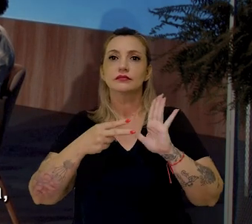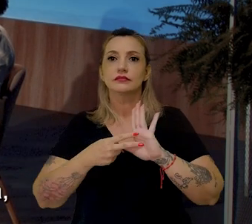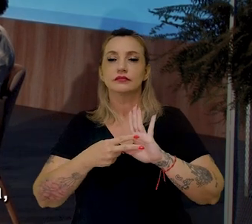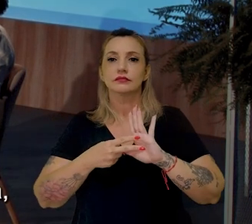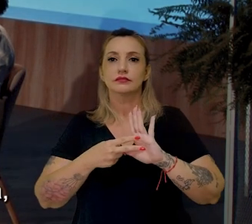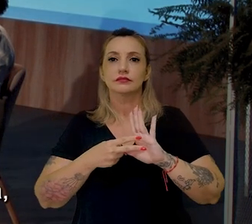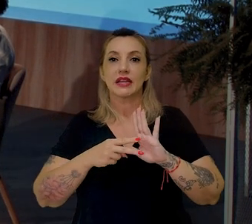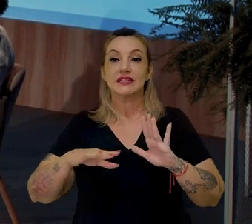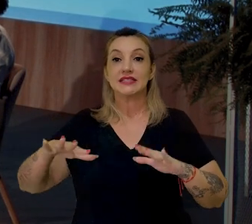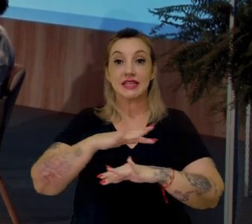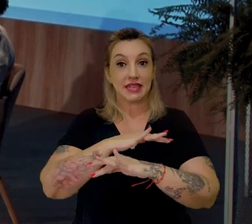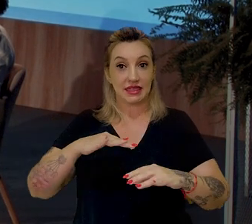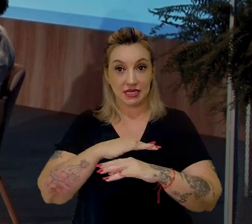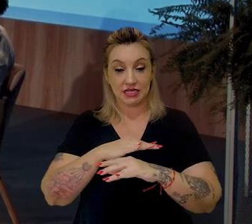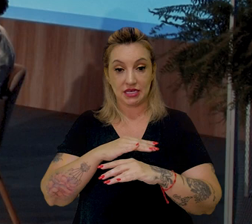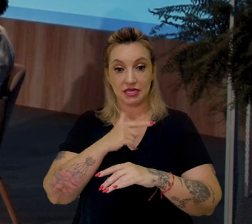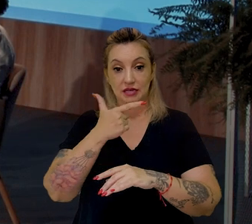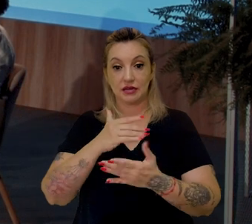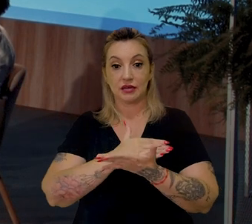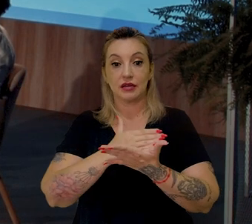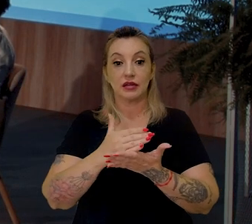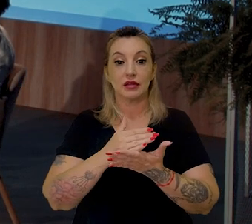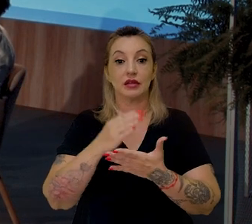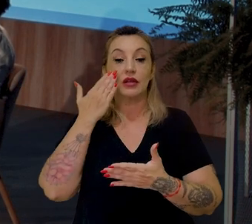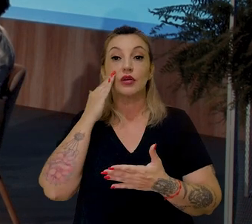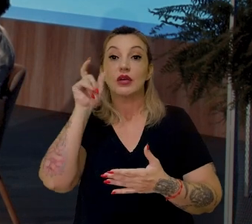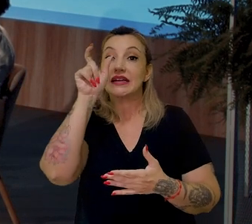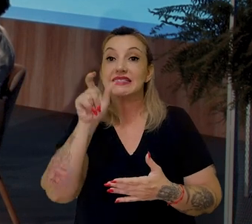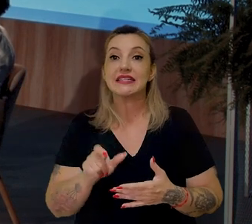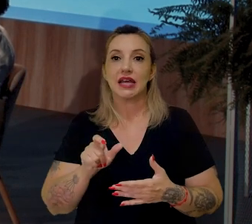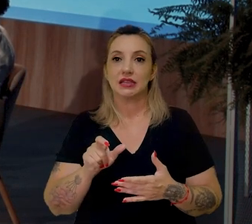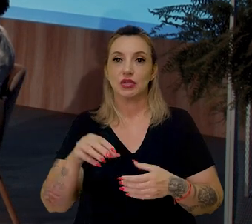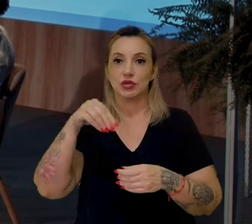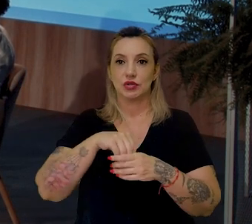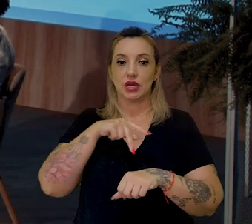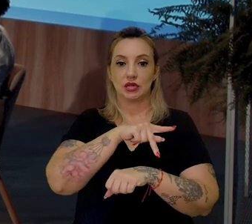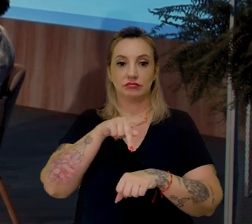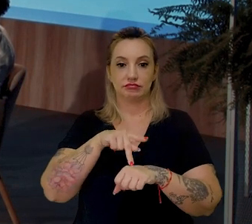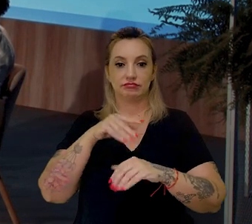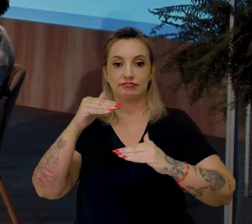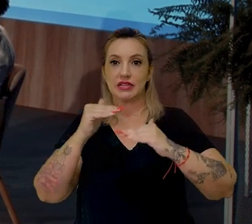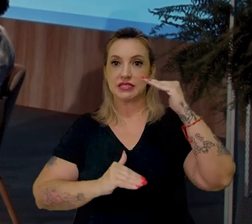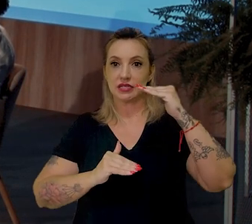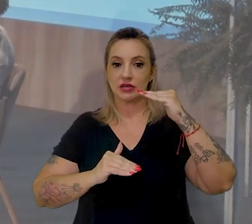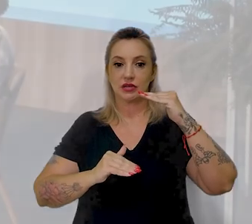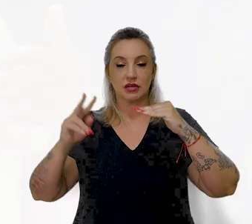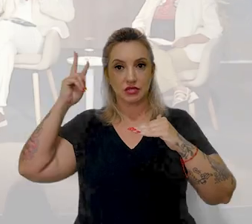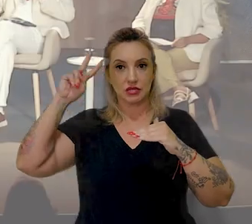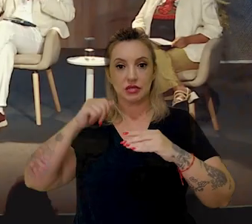dimensão de cidadania parte do precipício de que você entende o que é um cidadão dentro de um país de desigualdades